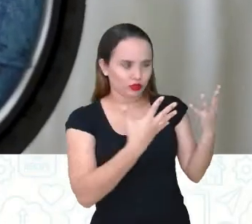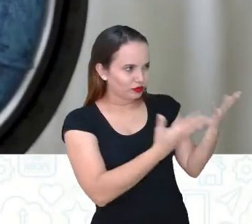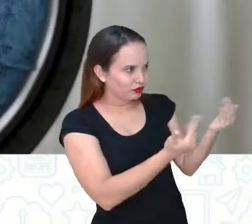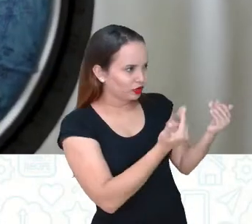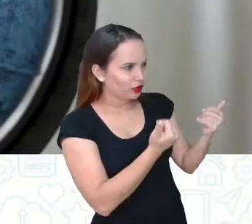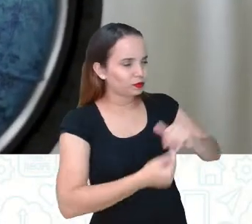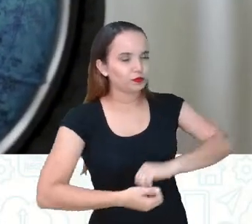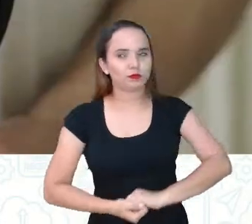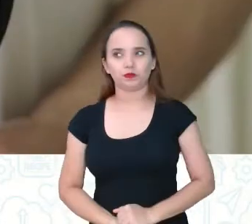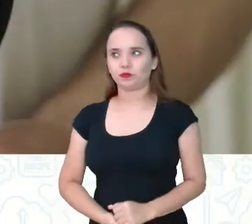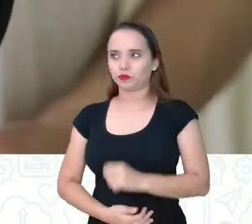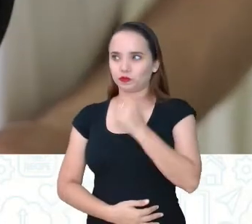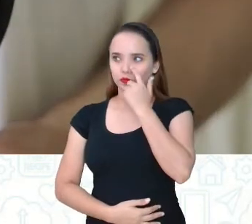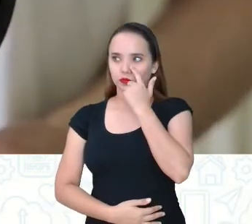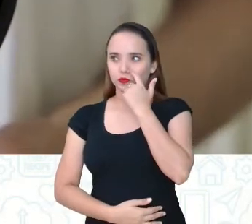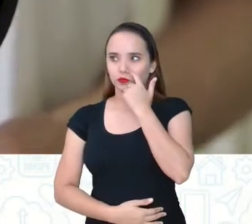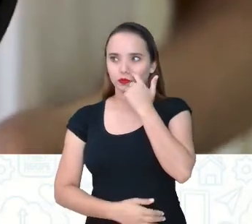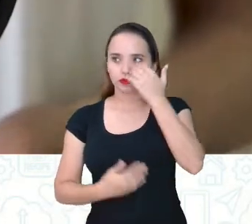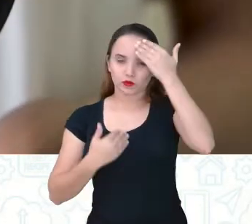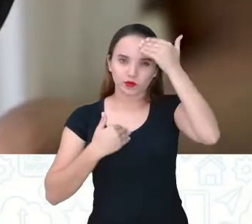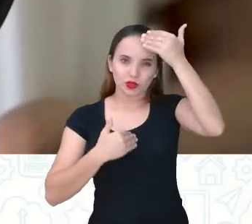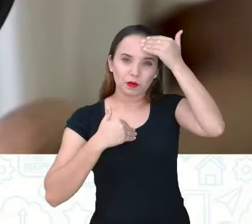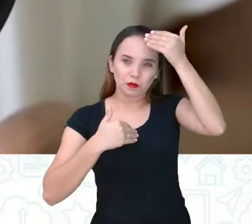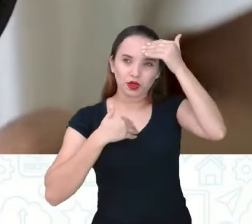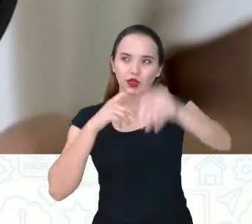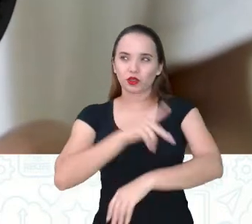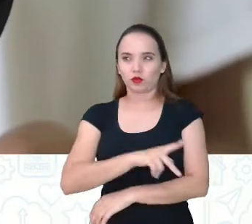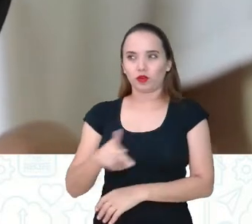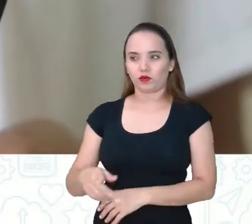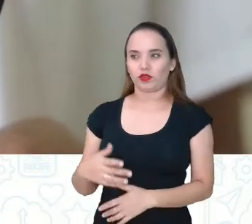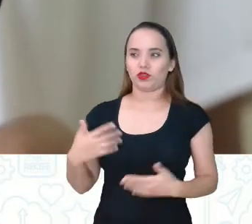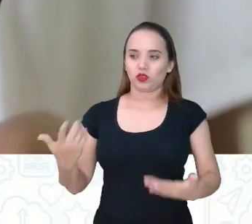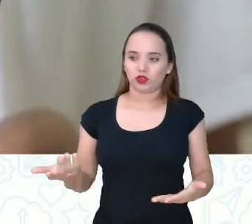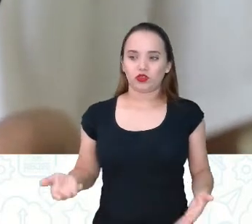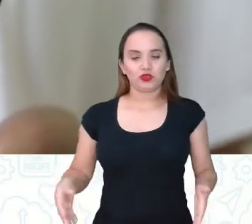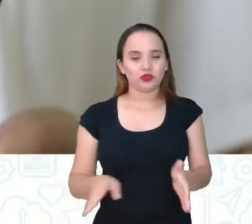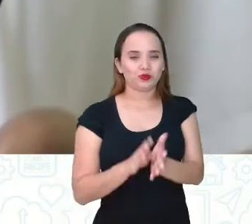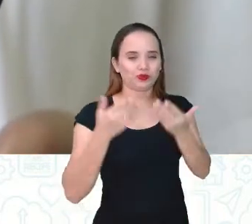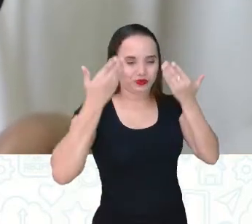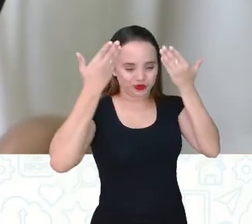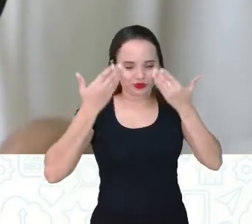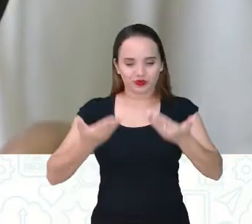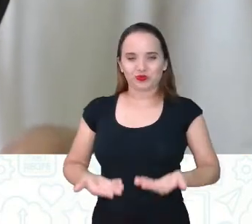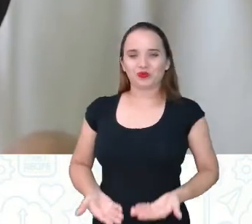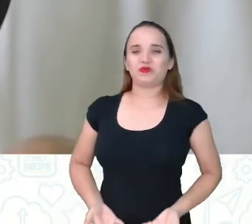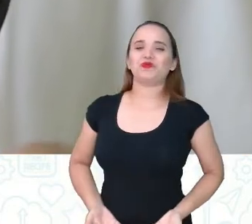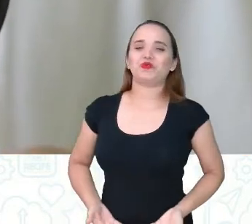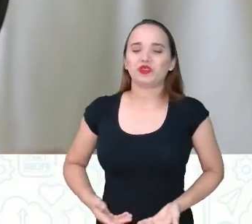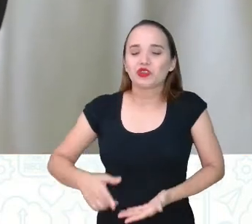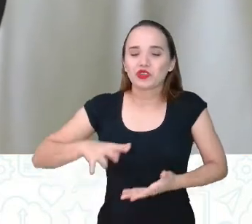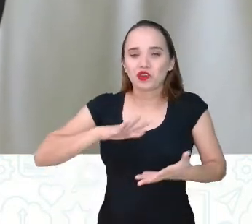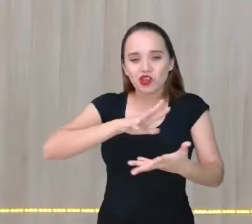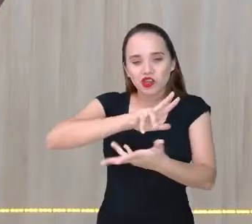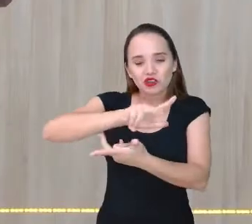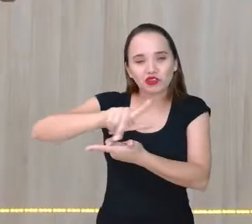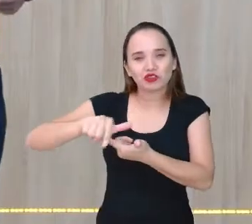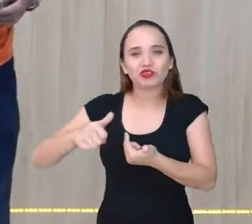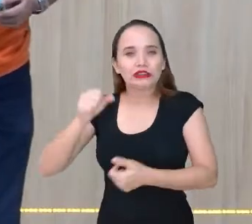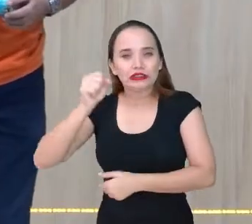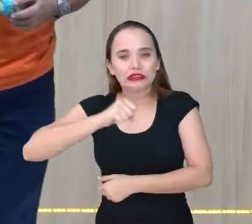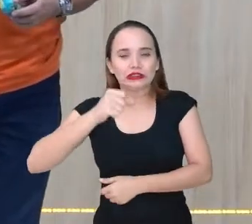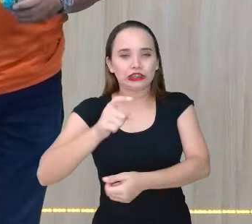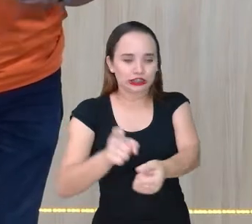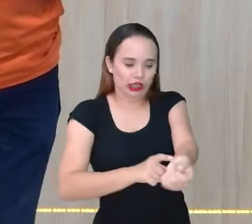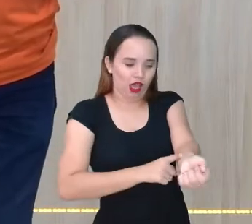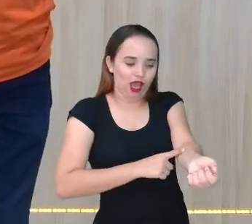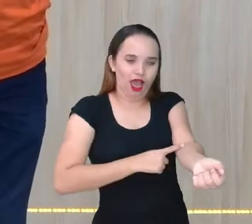Giorgio. Obrigado, professora Vanessa, e chego eu. Geografia com vocês, geografia na